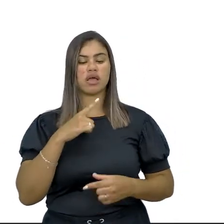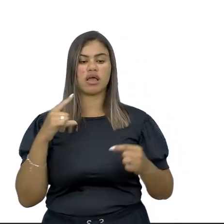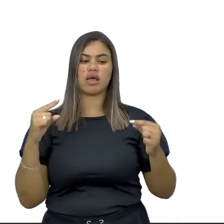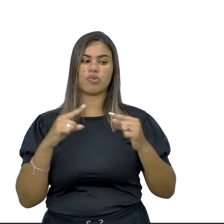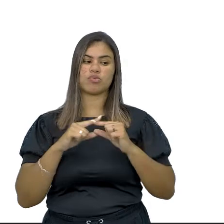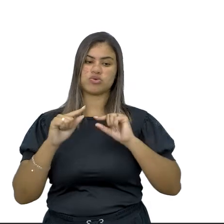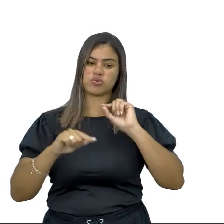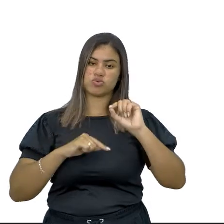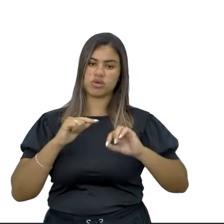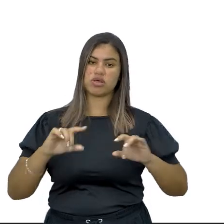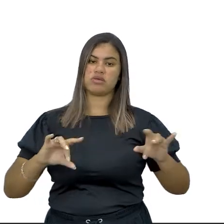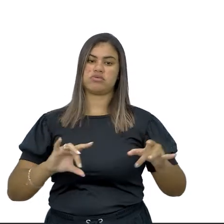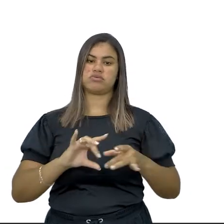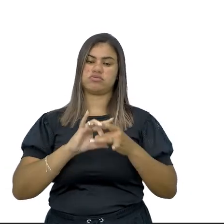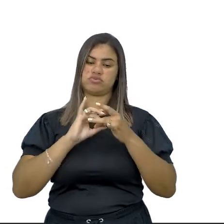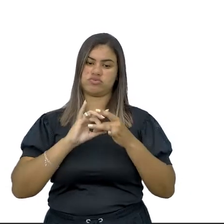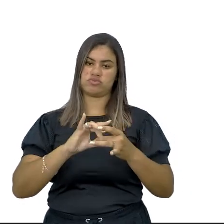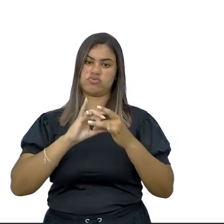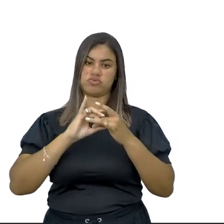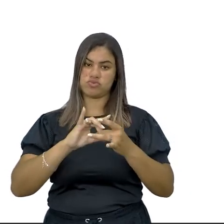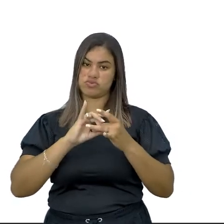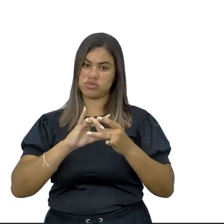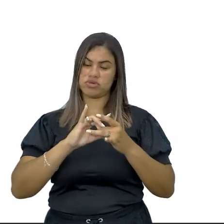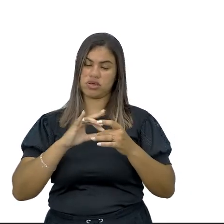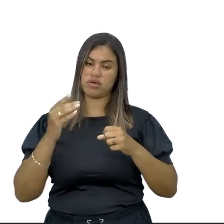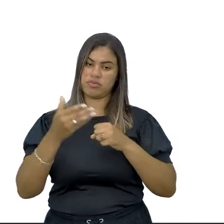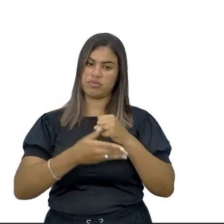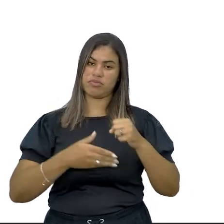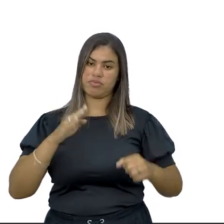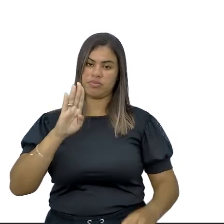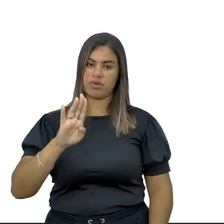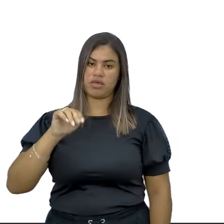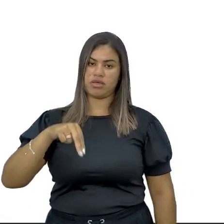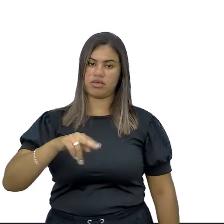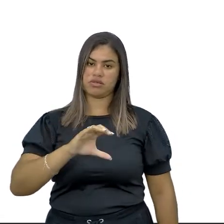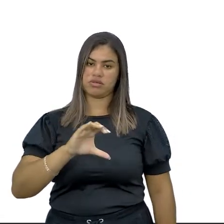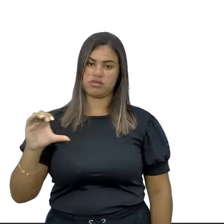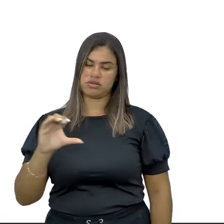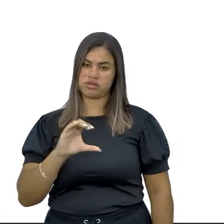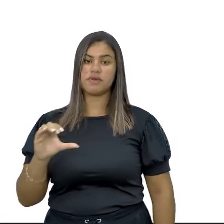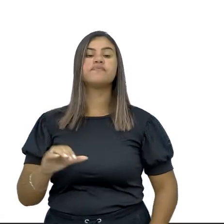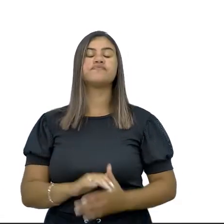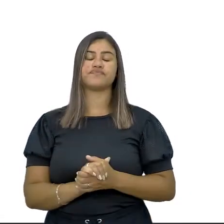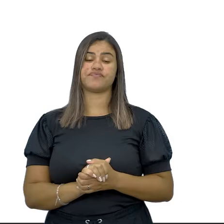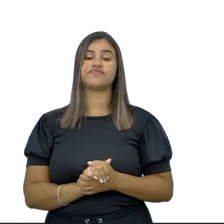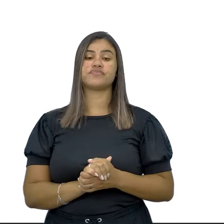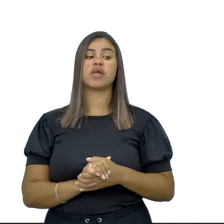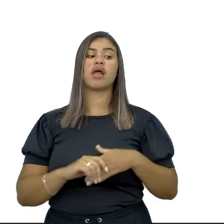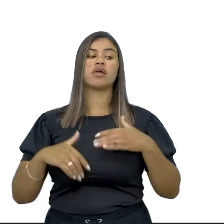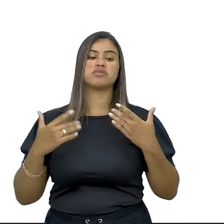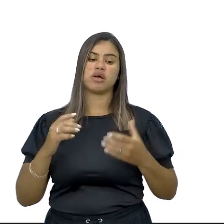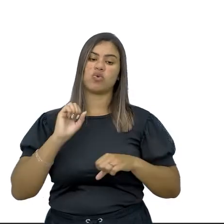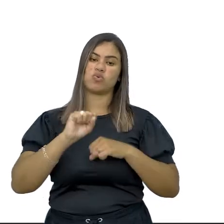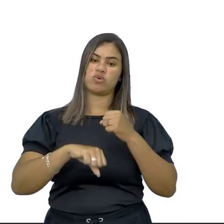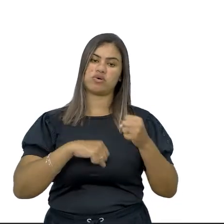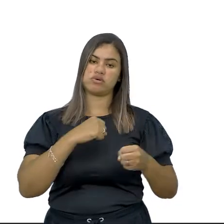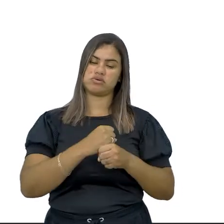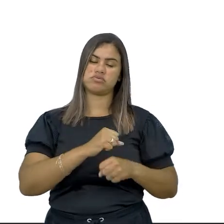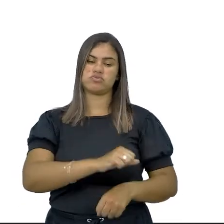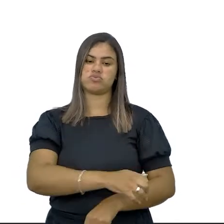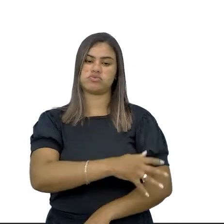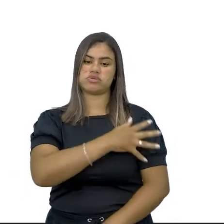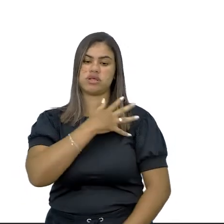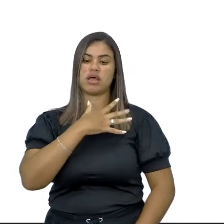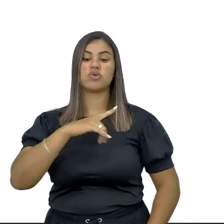estarem em sintonia com o estipulado pela Base Nacional Comum Curricular. Então, a cada ano série,